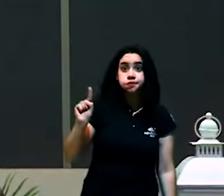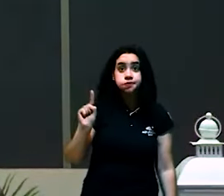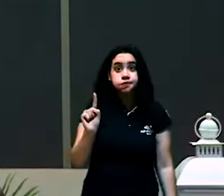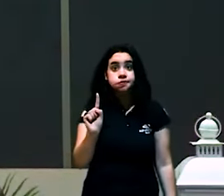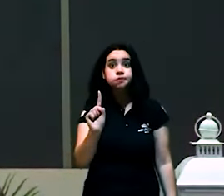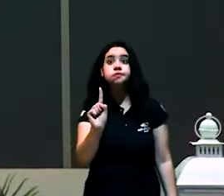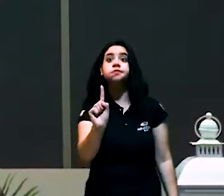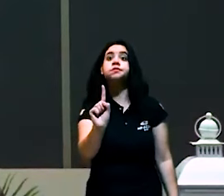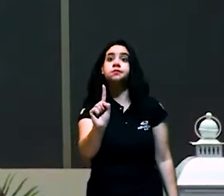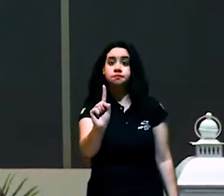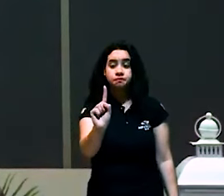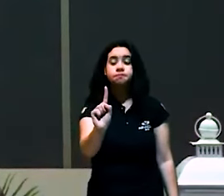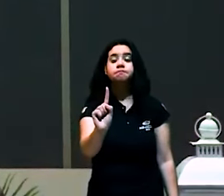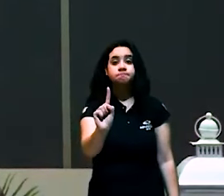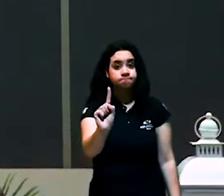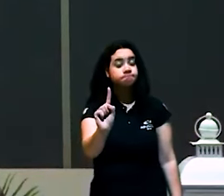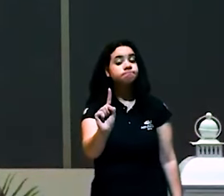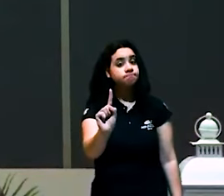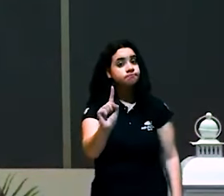único país que tem